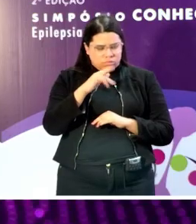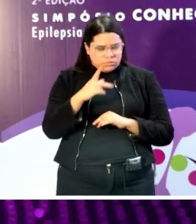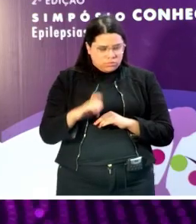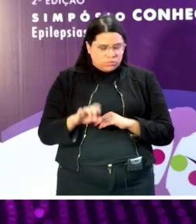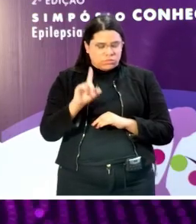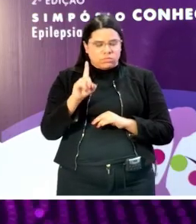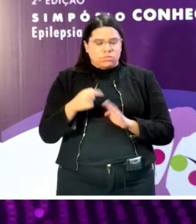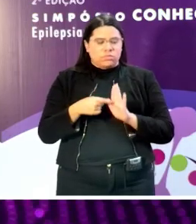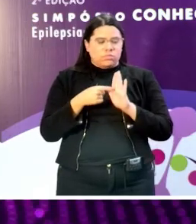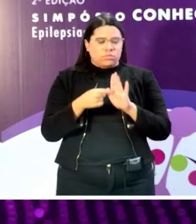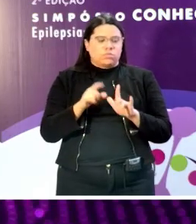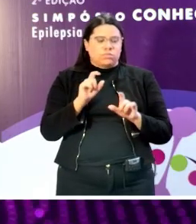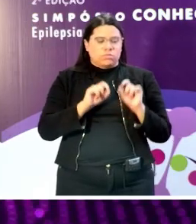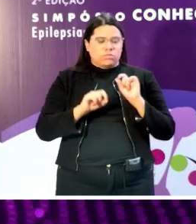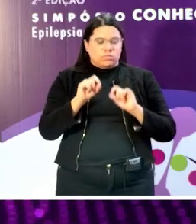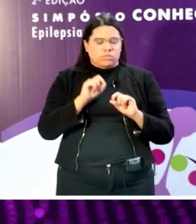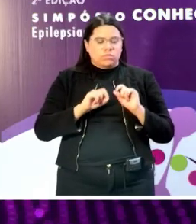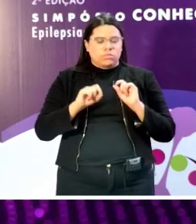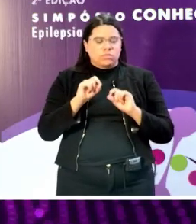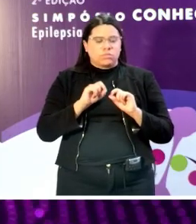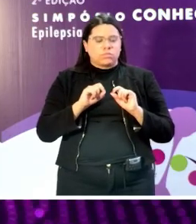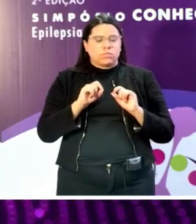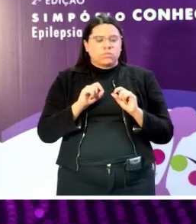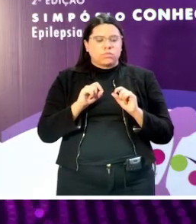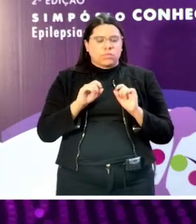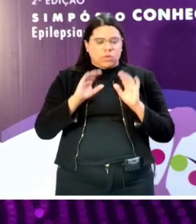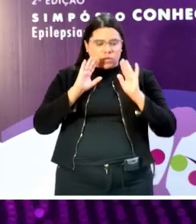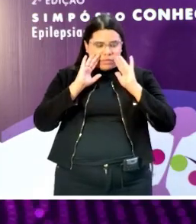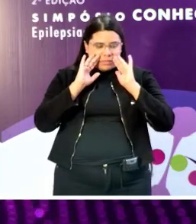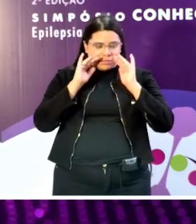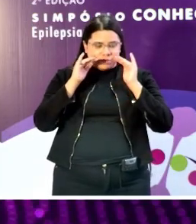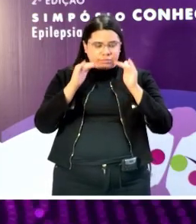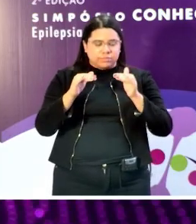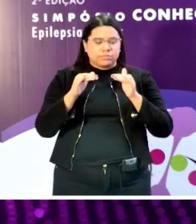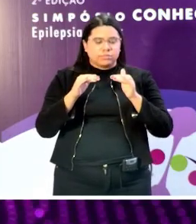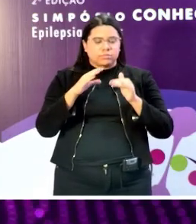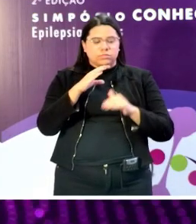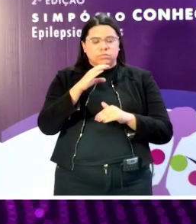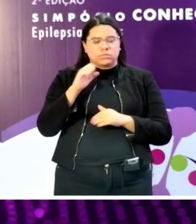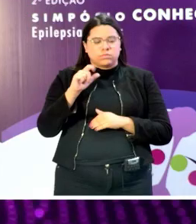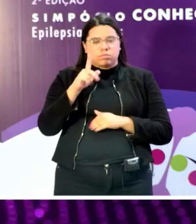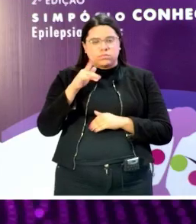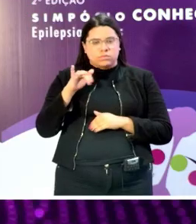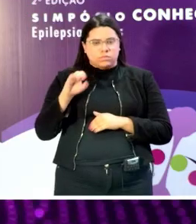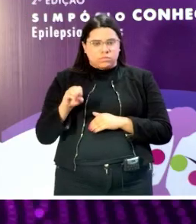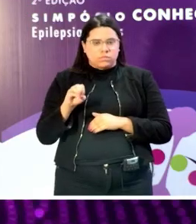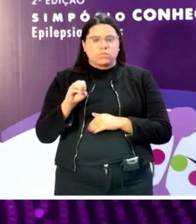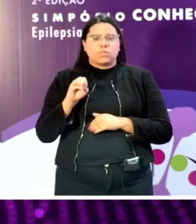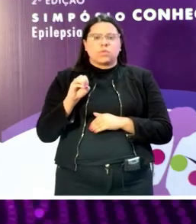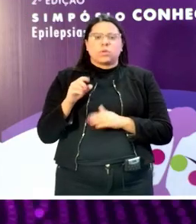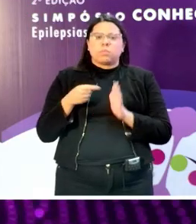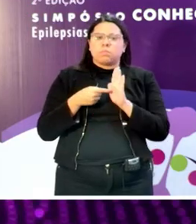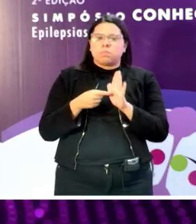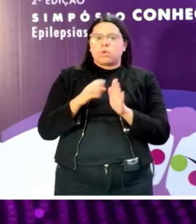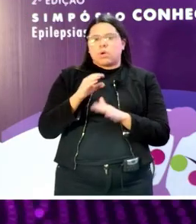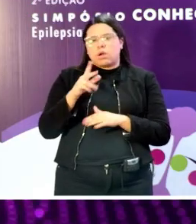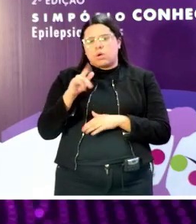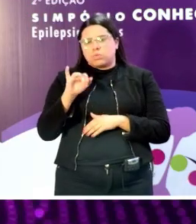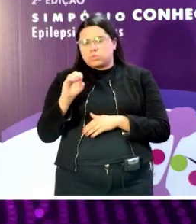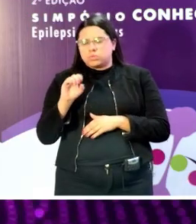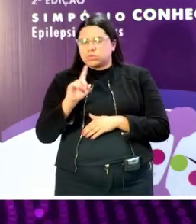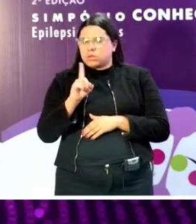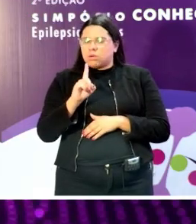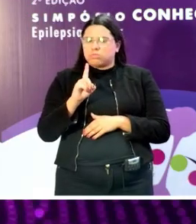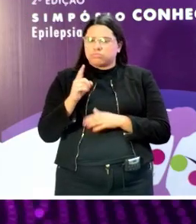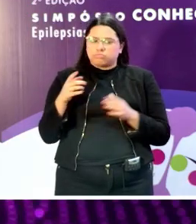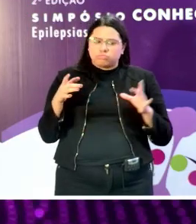neurônios especializados no tálamo. Então, a gente vai fazer com que o cálcio ele não entre na célula e, com isso, não